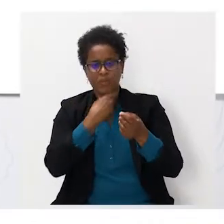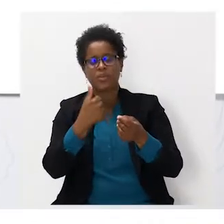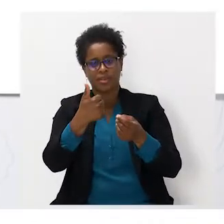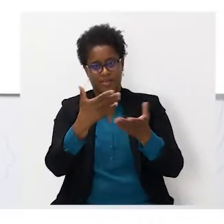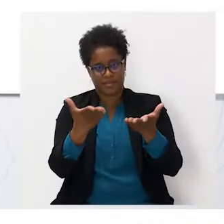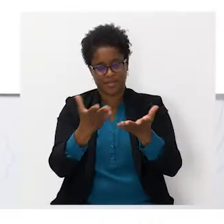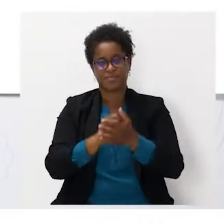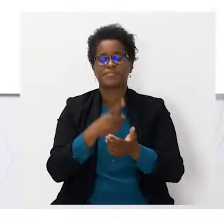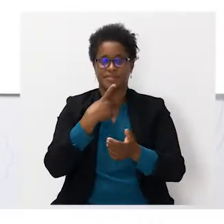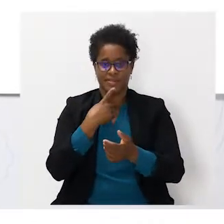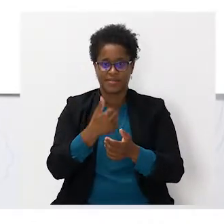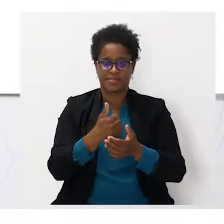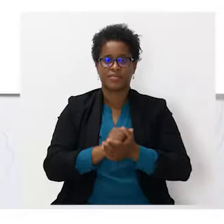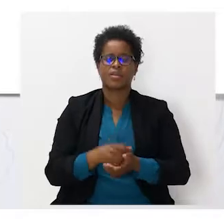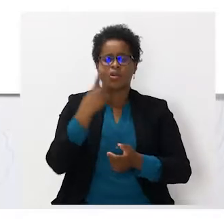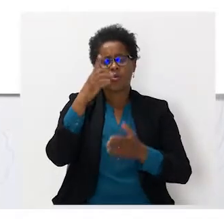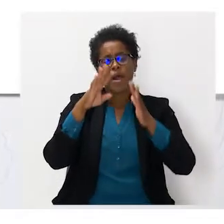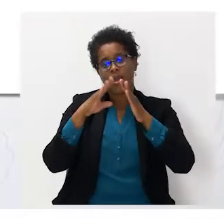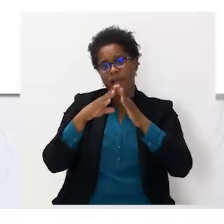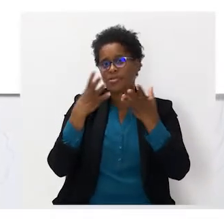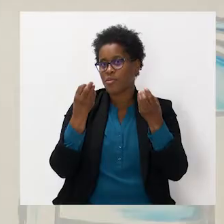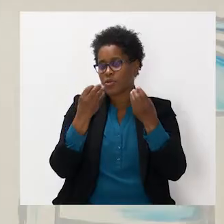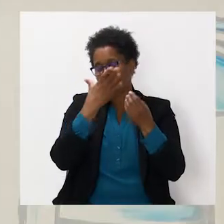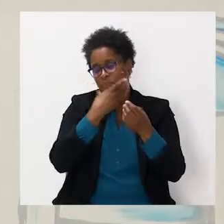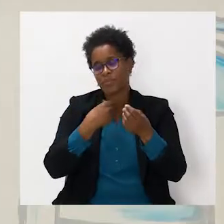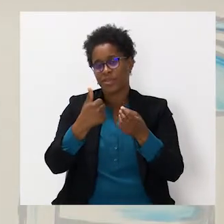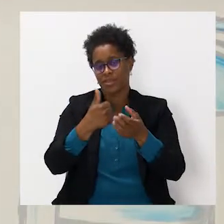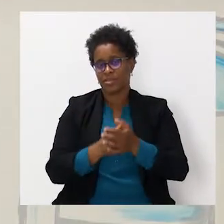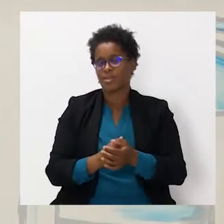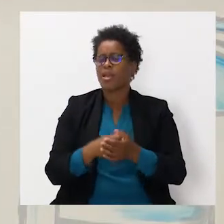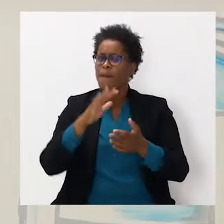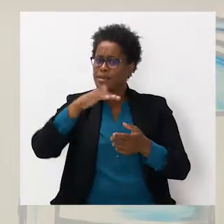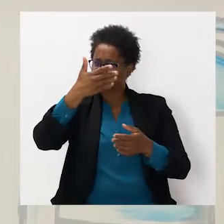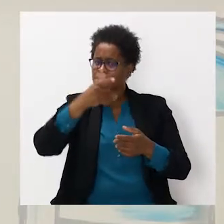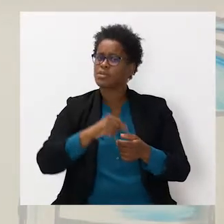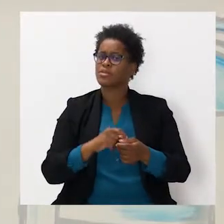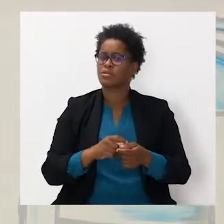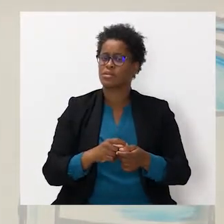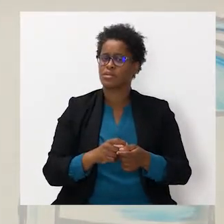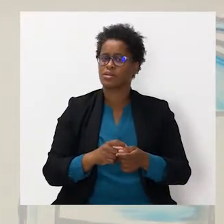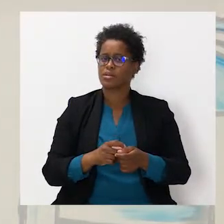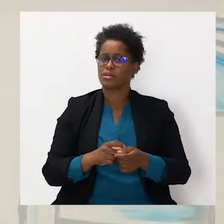é? Certo? Uma casa muito linda. E principalmente por quê? Porque temos